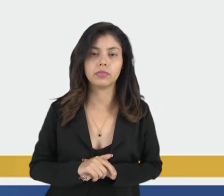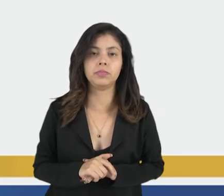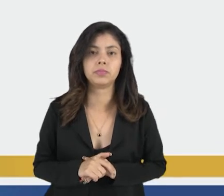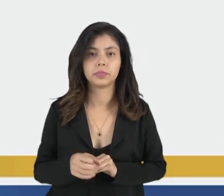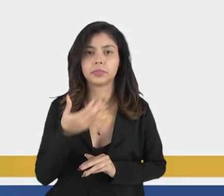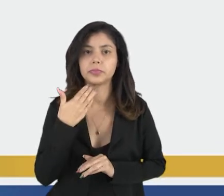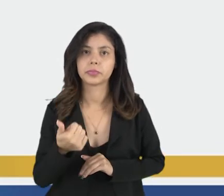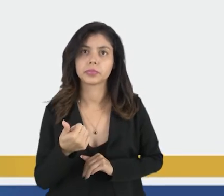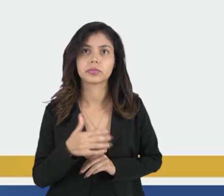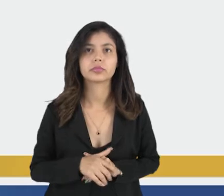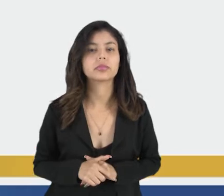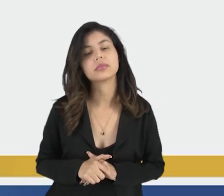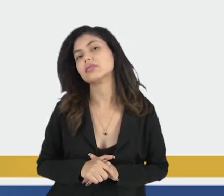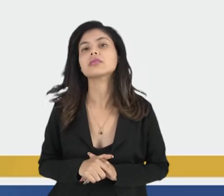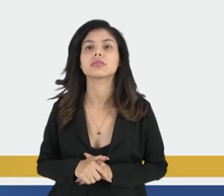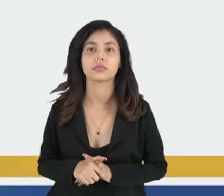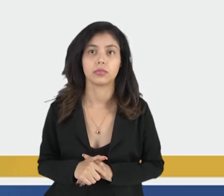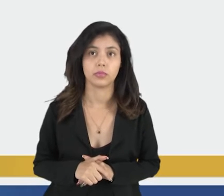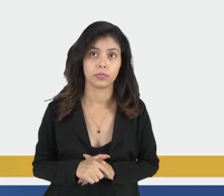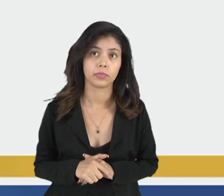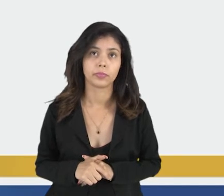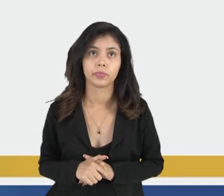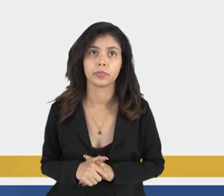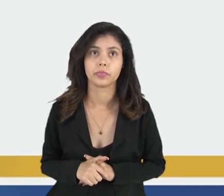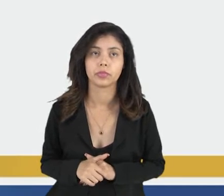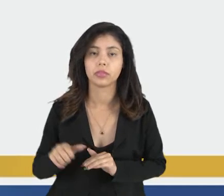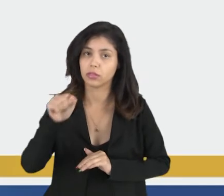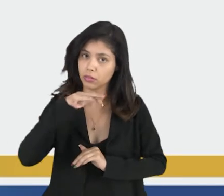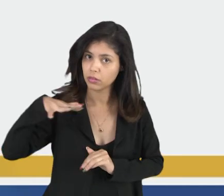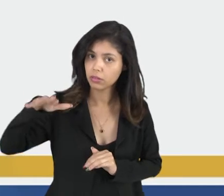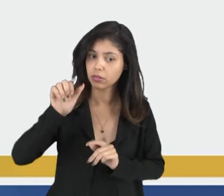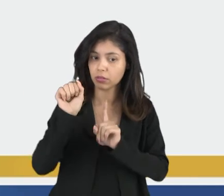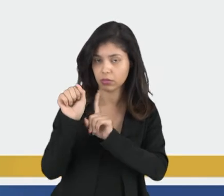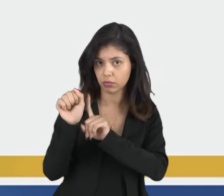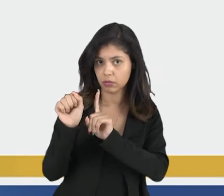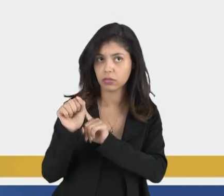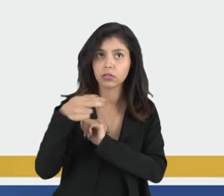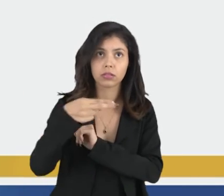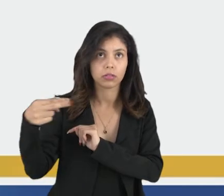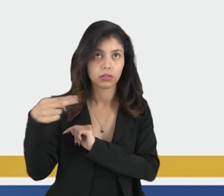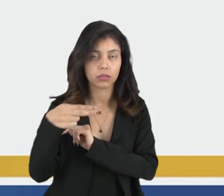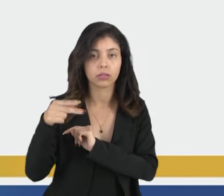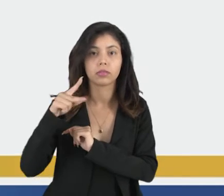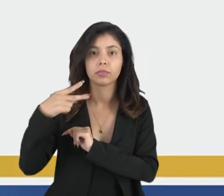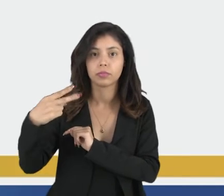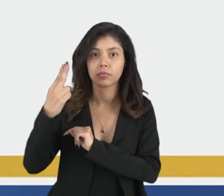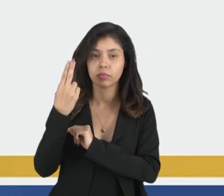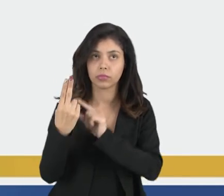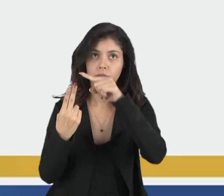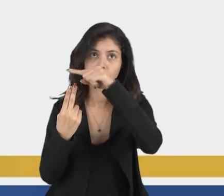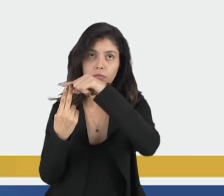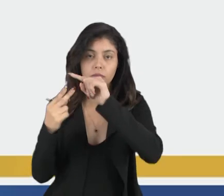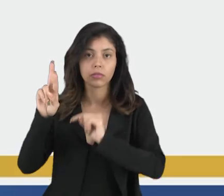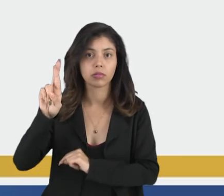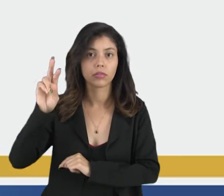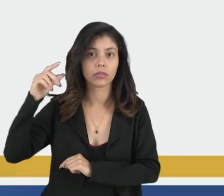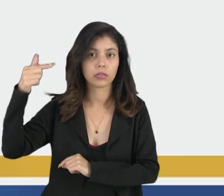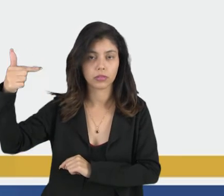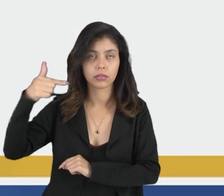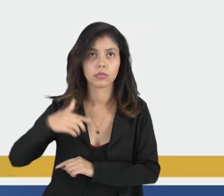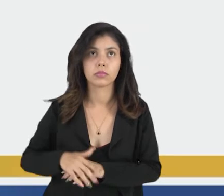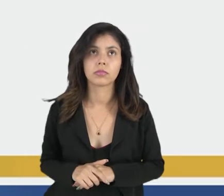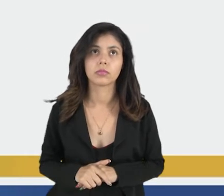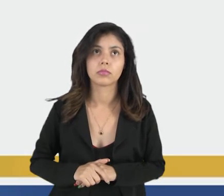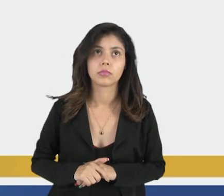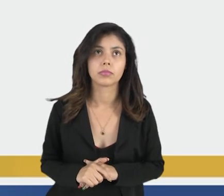Tudo bem? Então, a área, quer dizer o A, que é igual a πr ao quadrado.